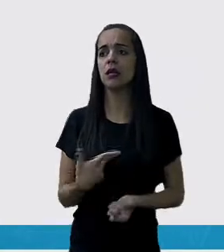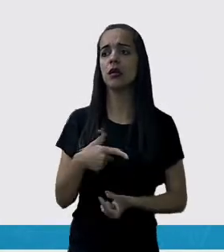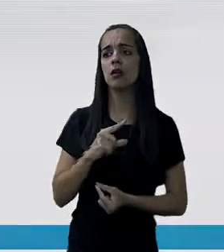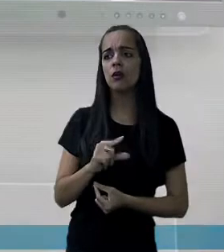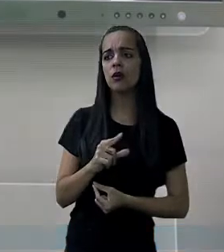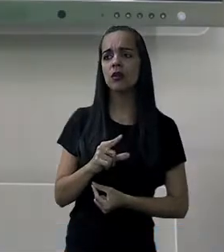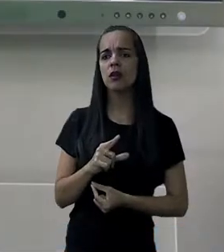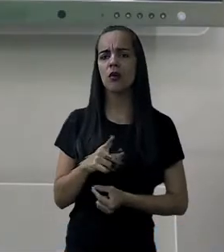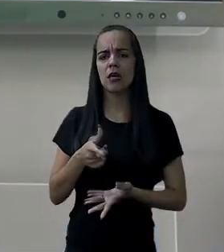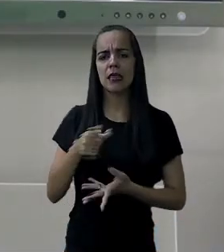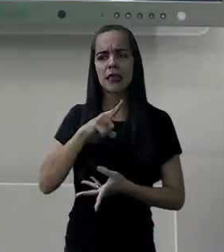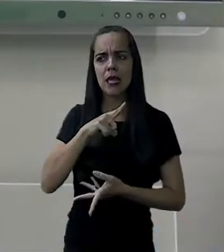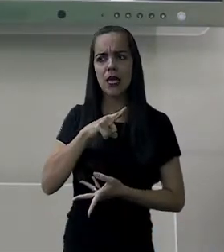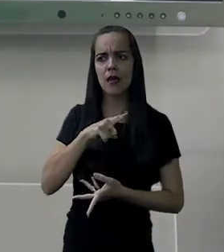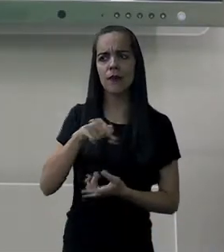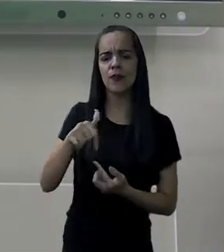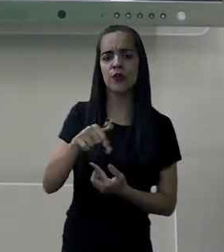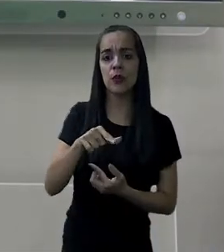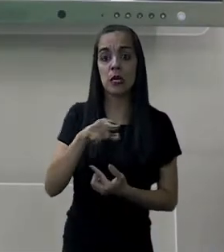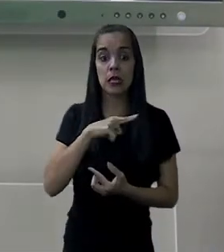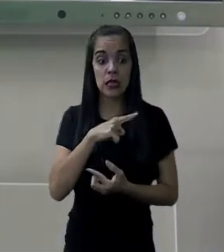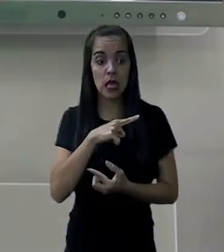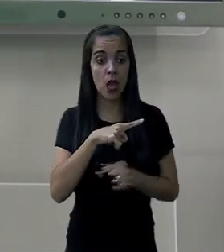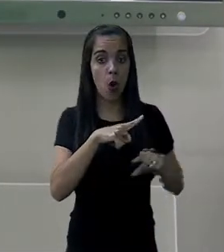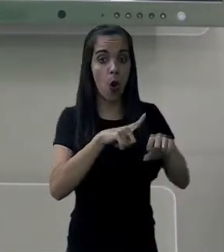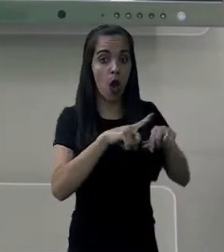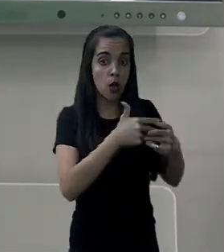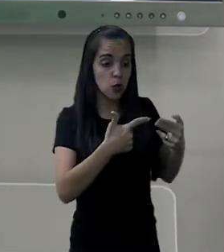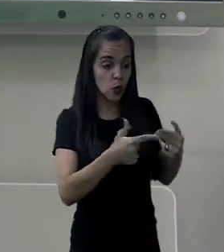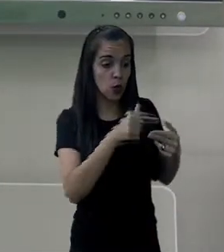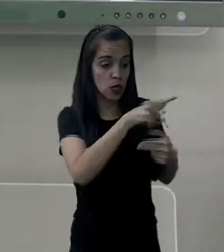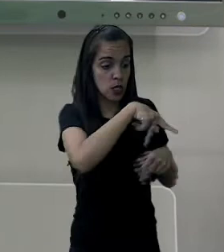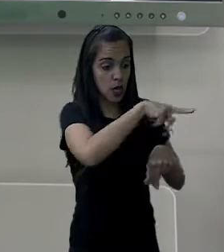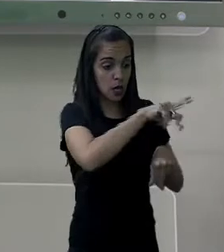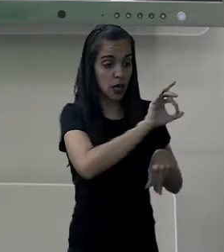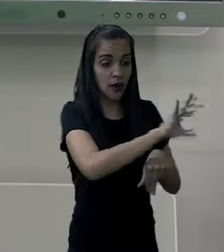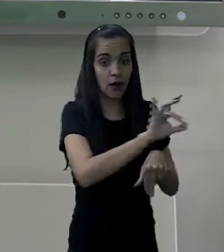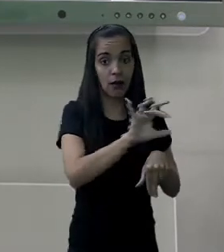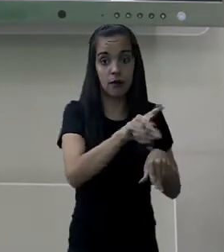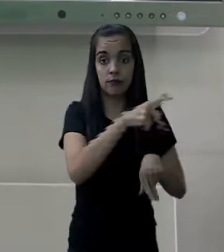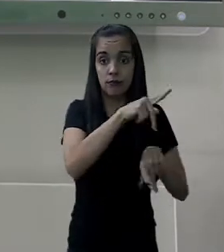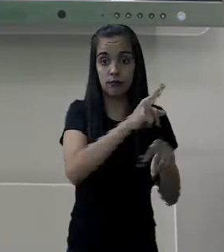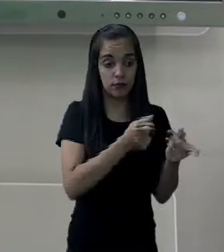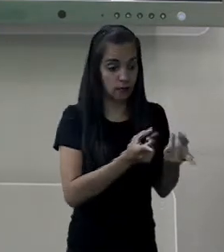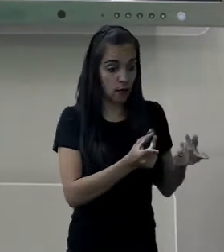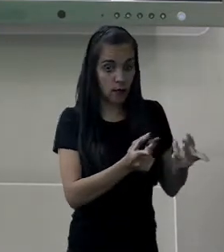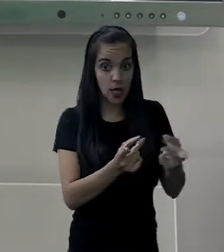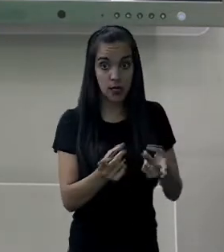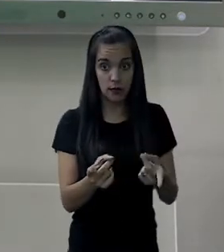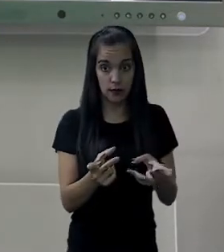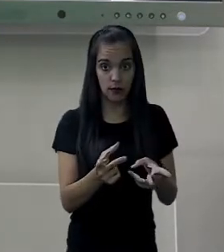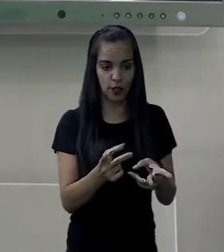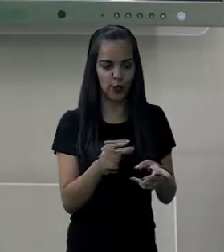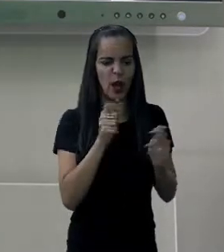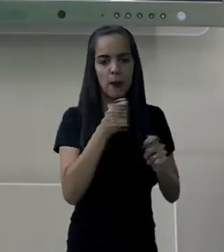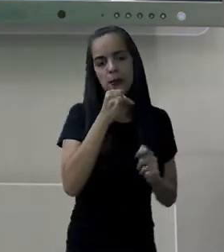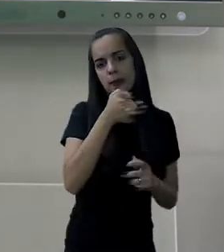livre circulação de mercadorias e pessoas, nós tivemos